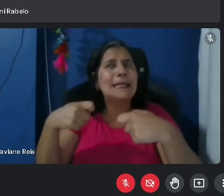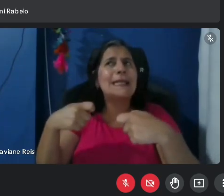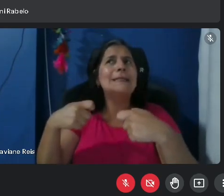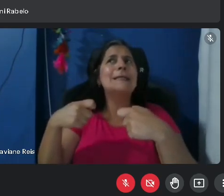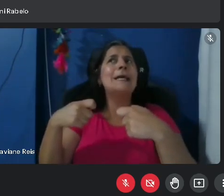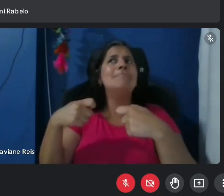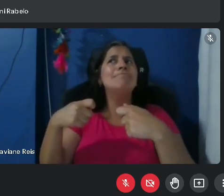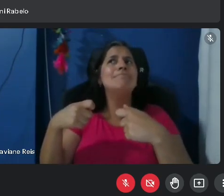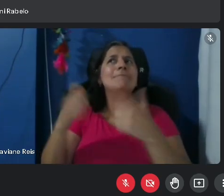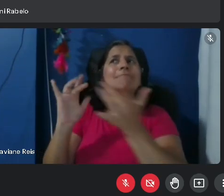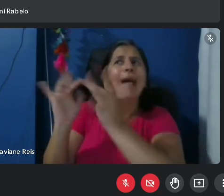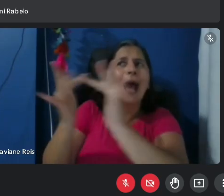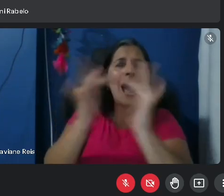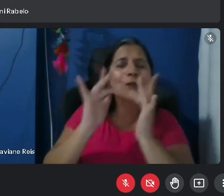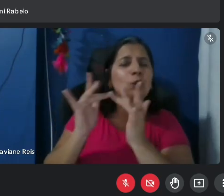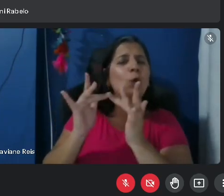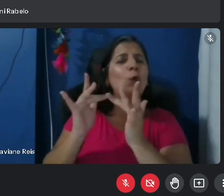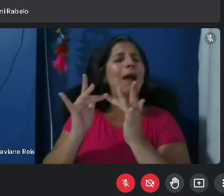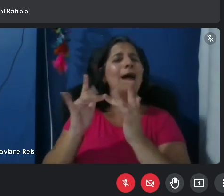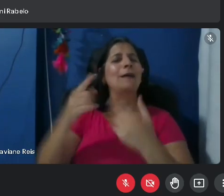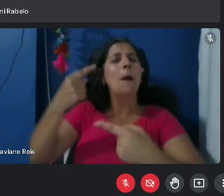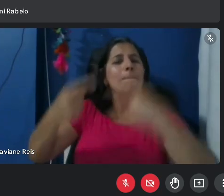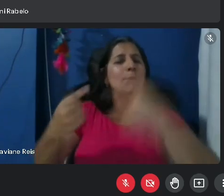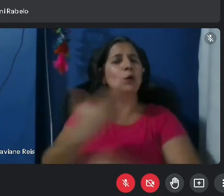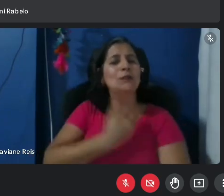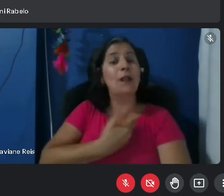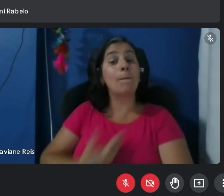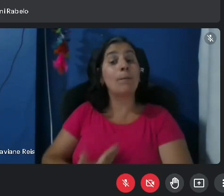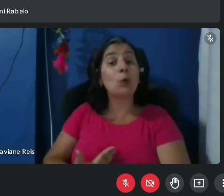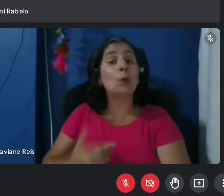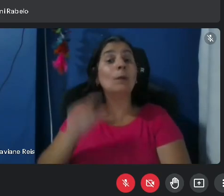que as abarcam, né? É preciso que